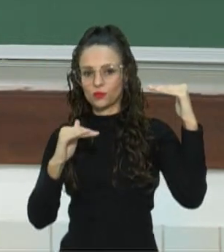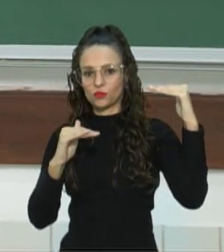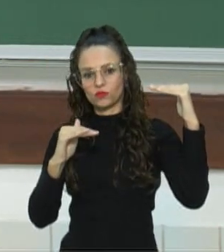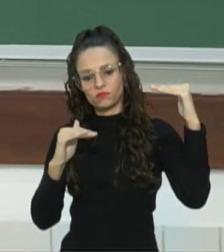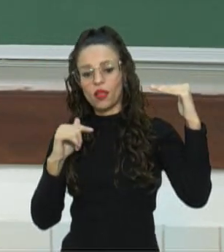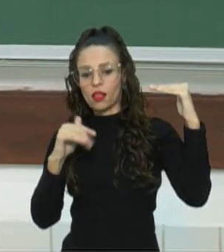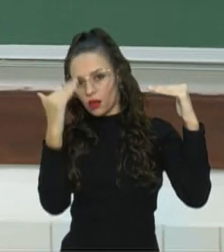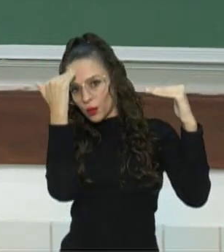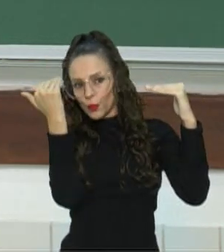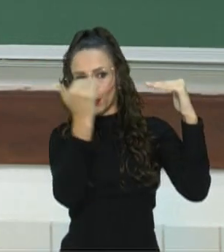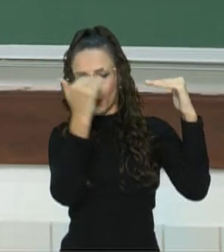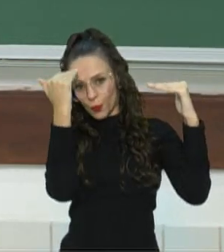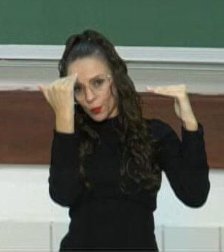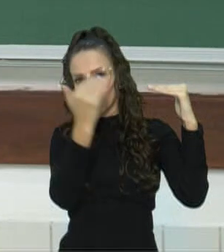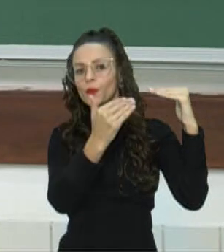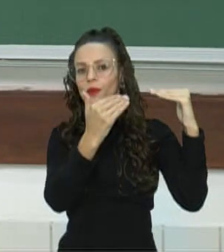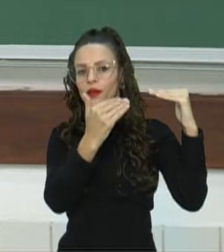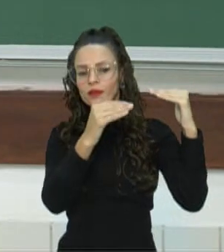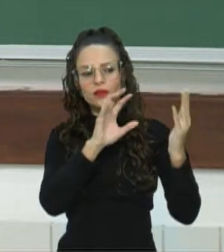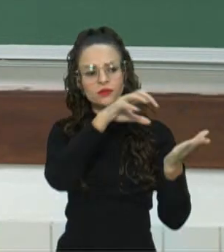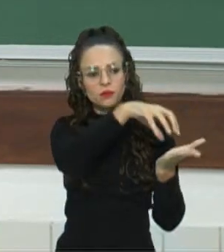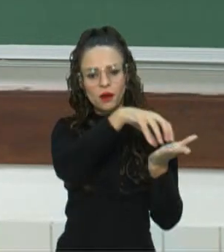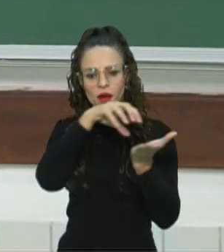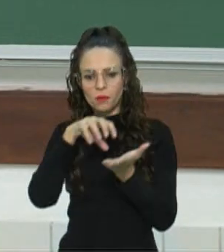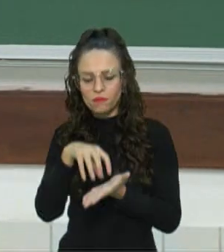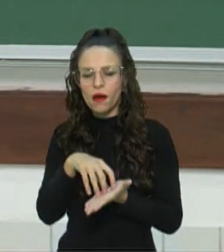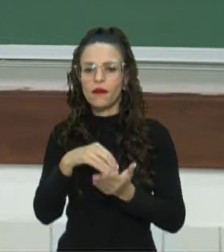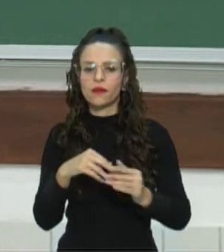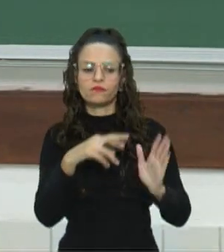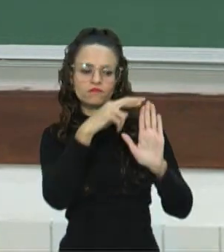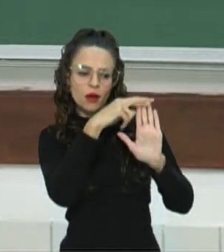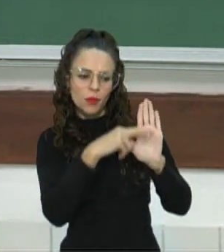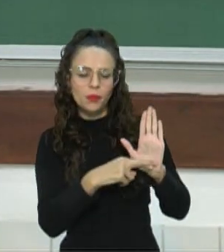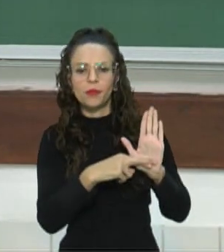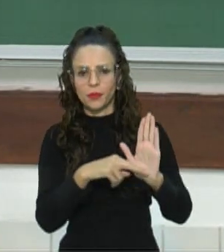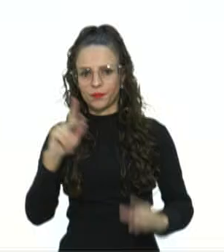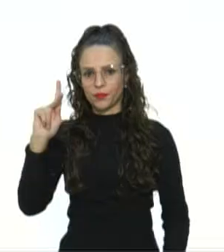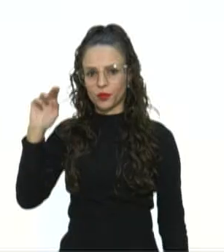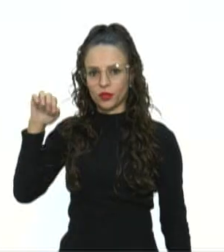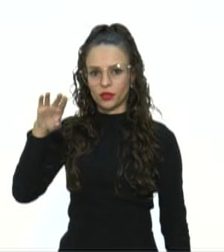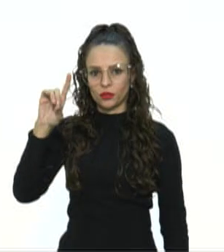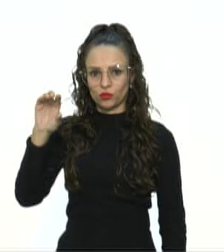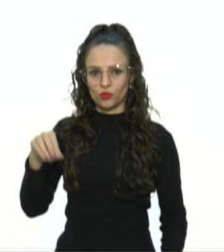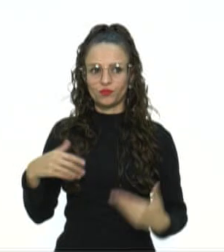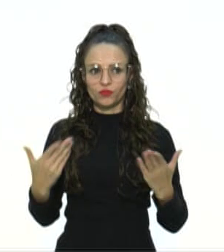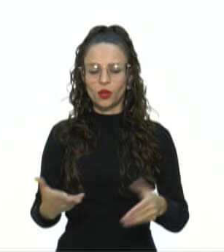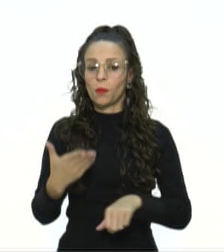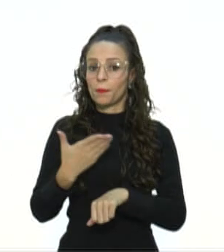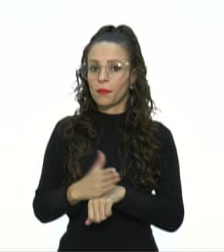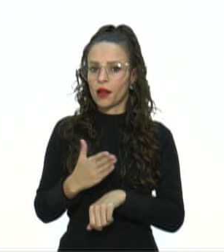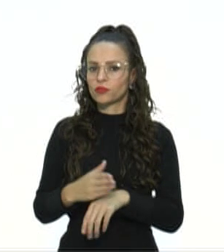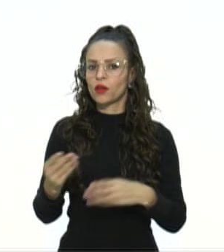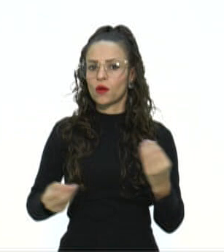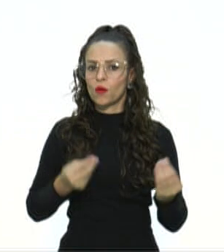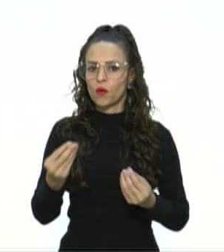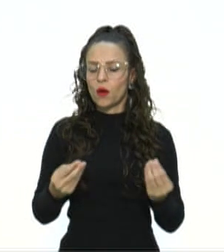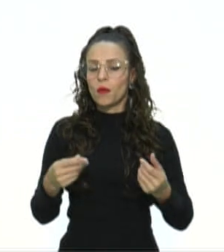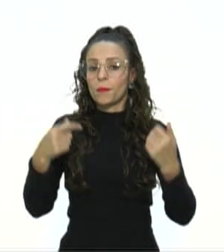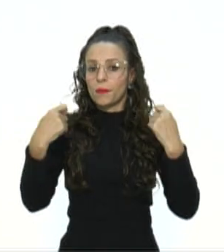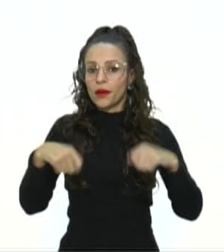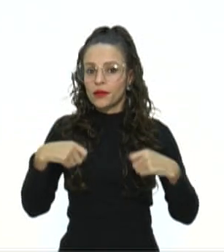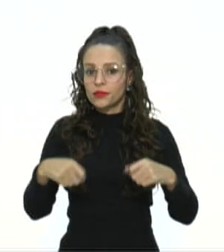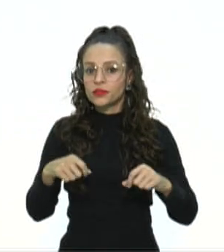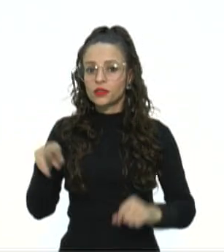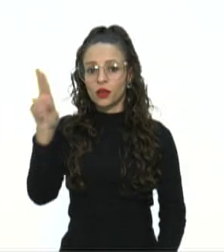duas entidades que vão fazer essa regulamentação do Kendo. Então, para a prática do Kendo, é necessário